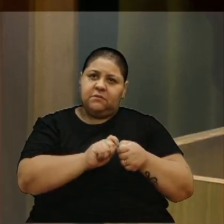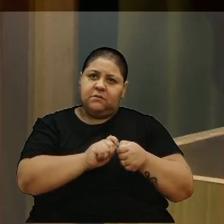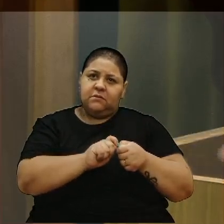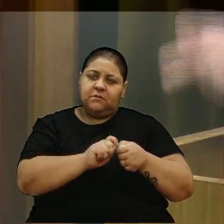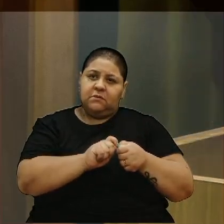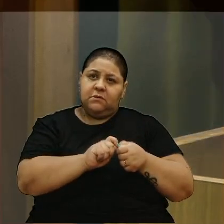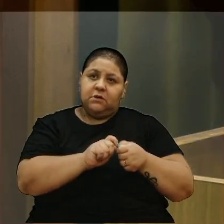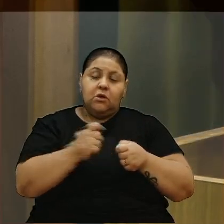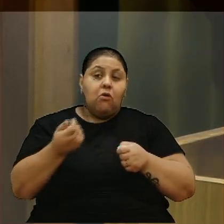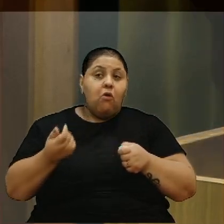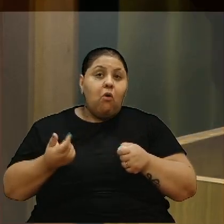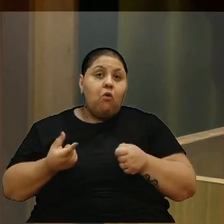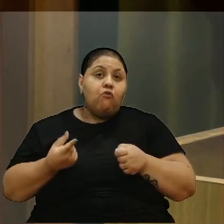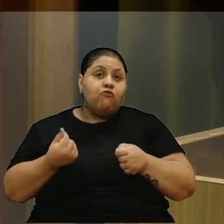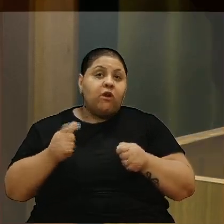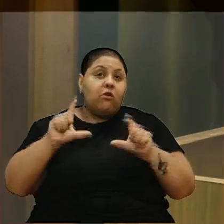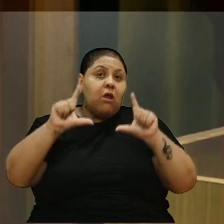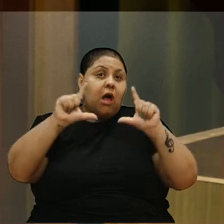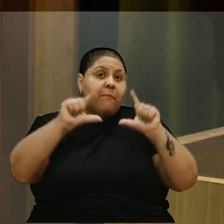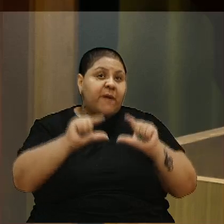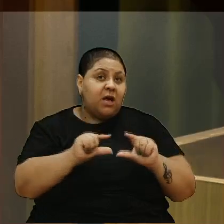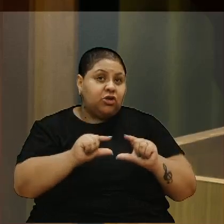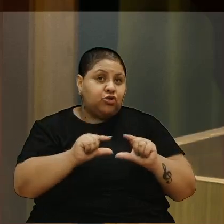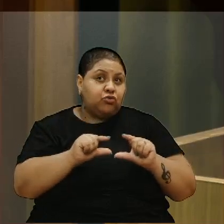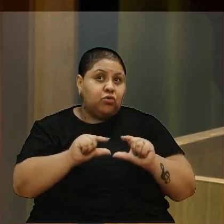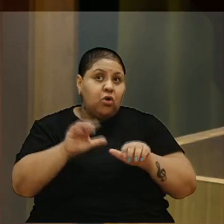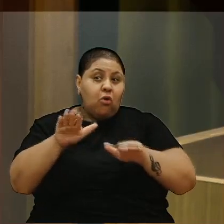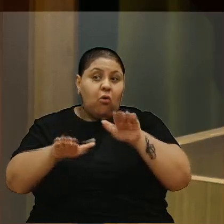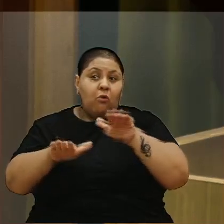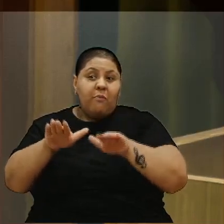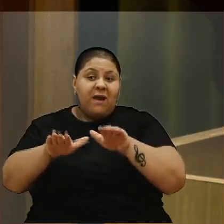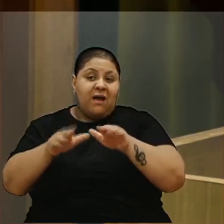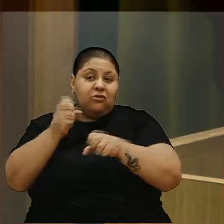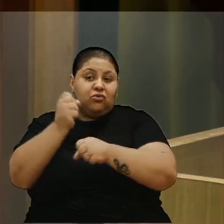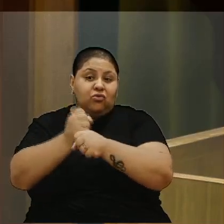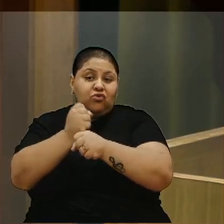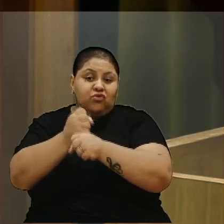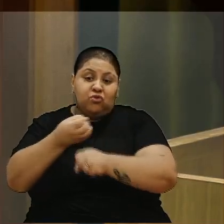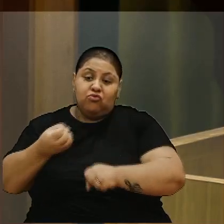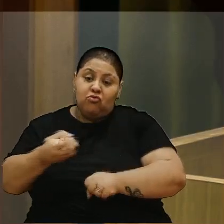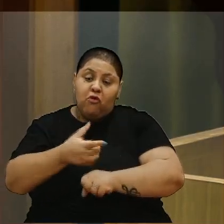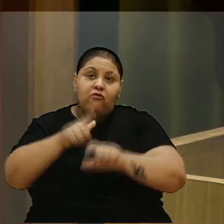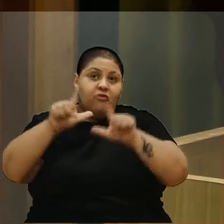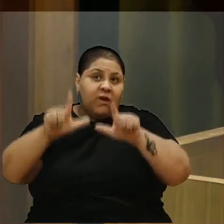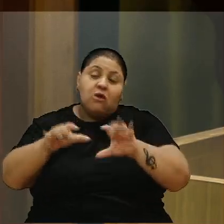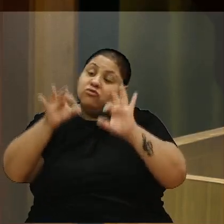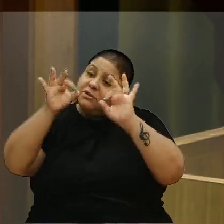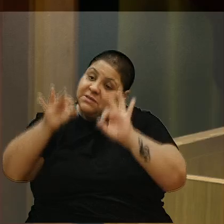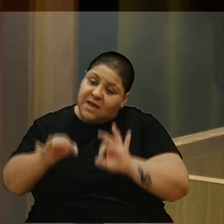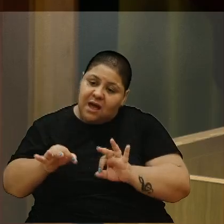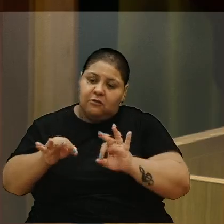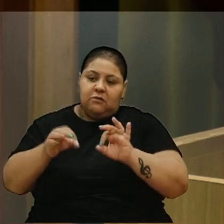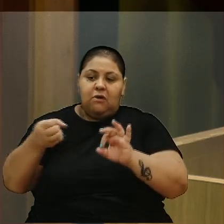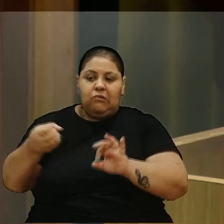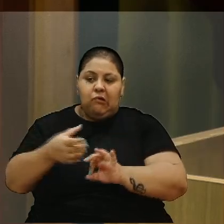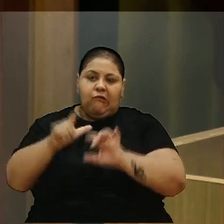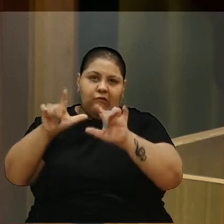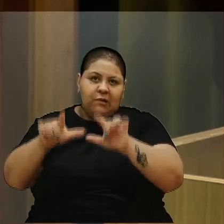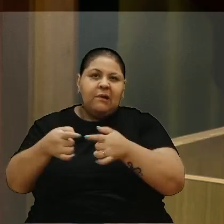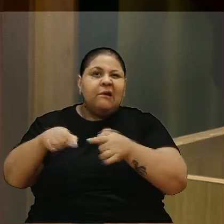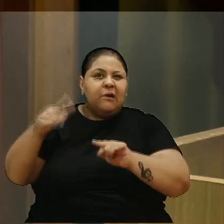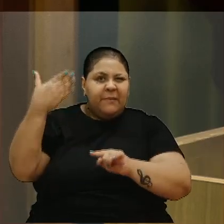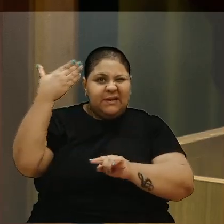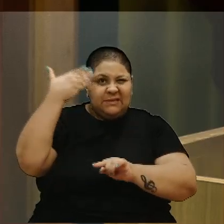consideravelmente, o valor bem mais abaixo do que se construir uma nova sede, que seria o ideal uma nova sede. Mas a gente sabe que pela